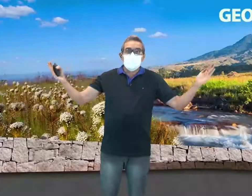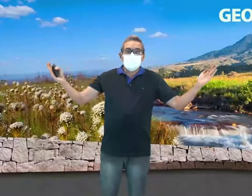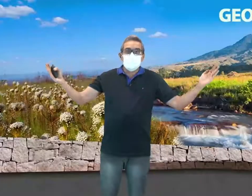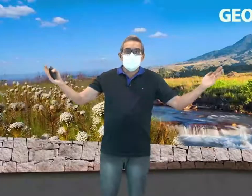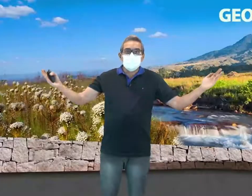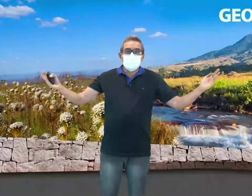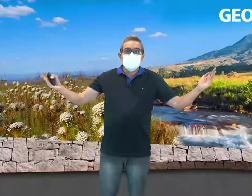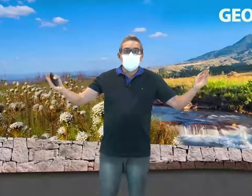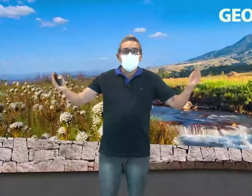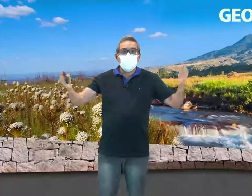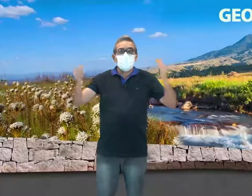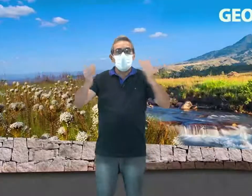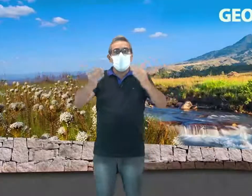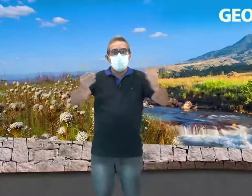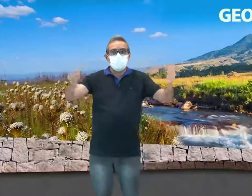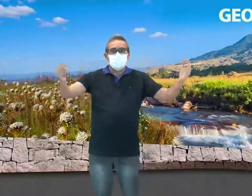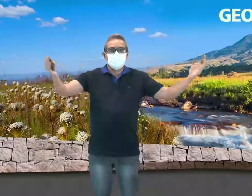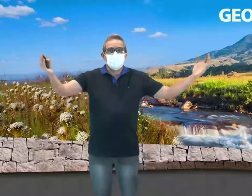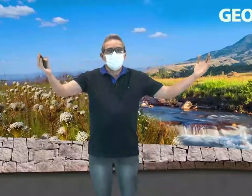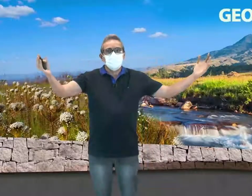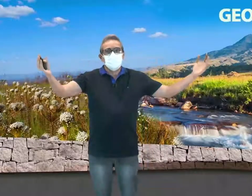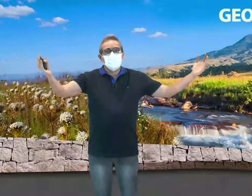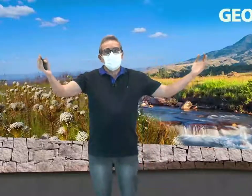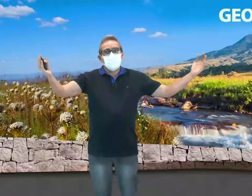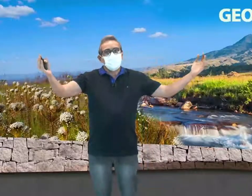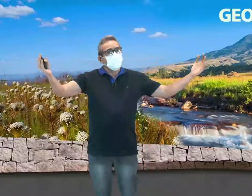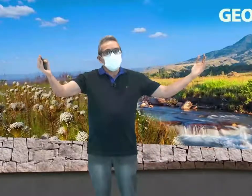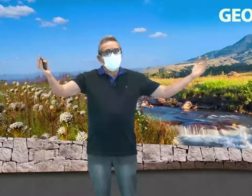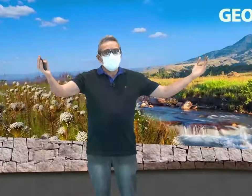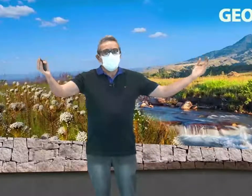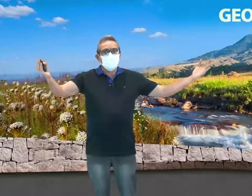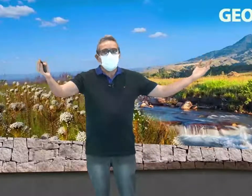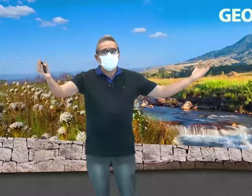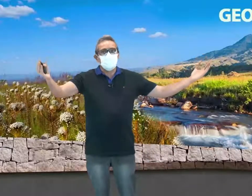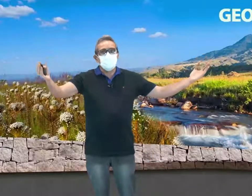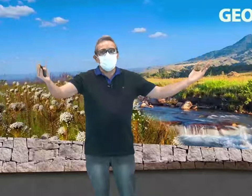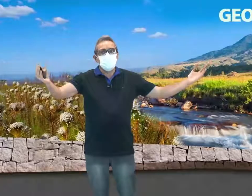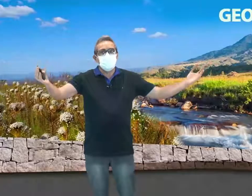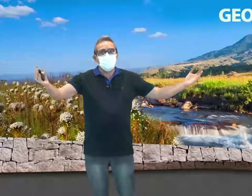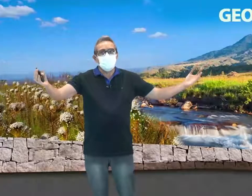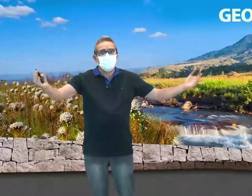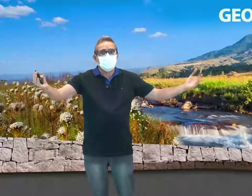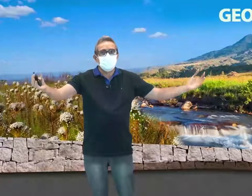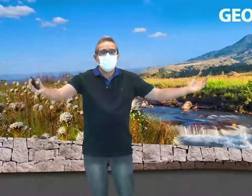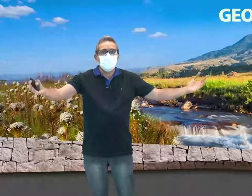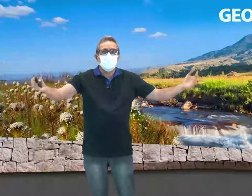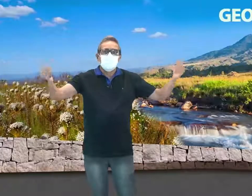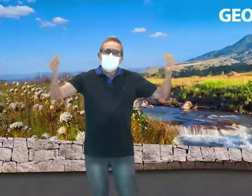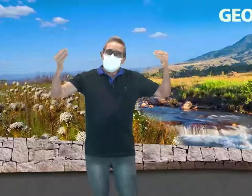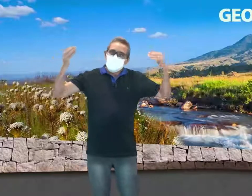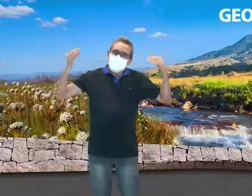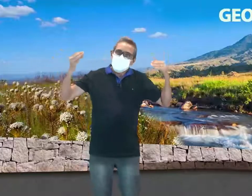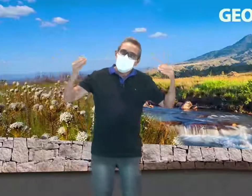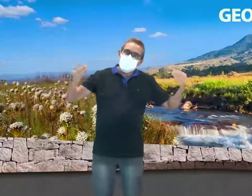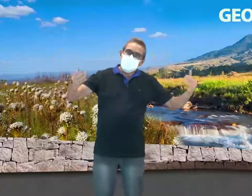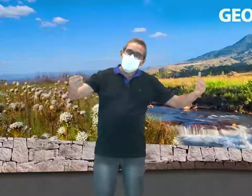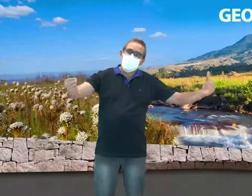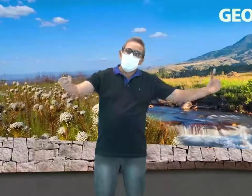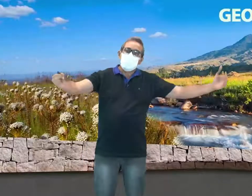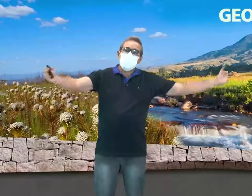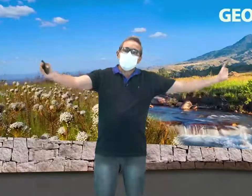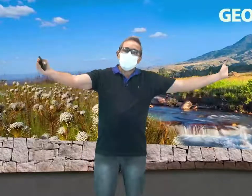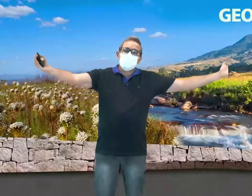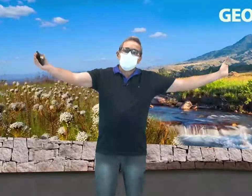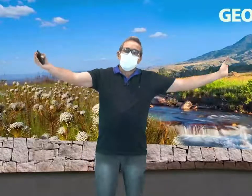Meus queridos jovens, é um prazer estar aqui novamente com vocês.